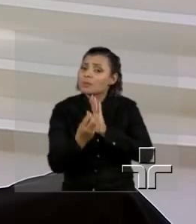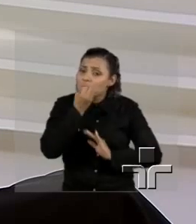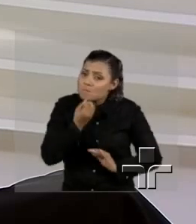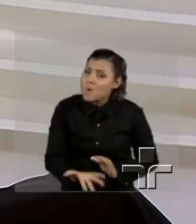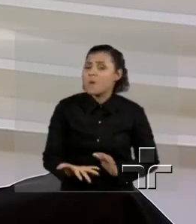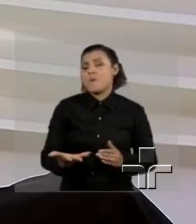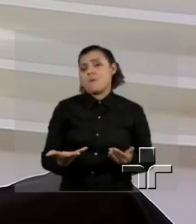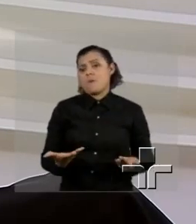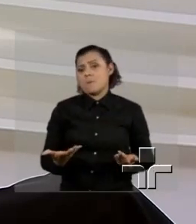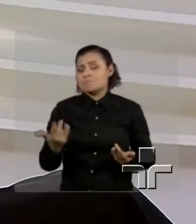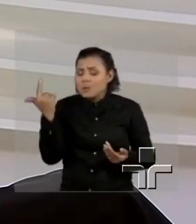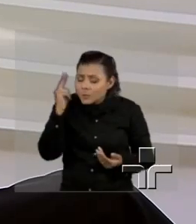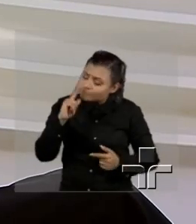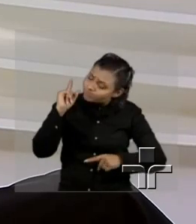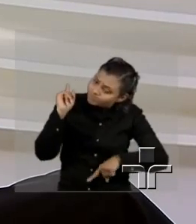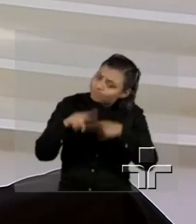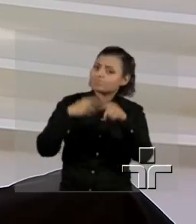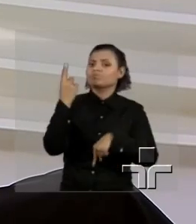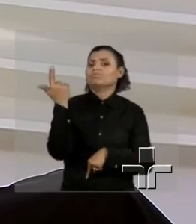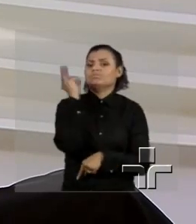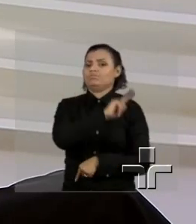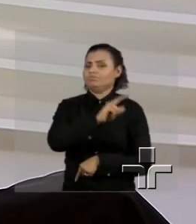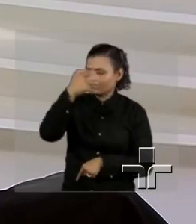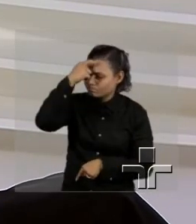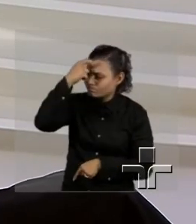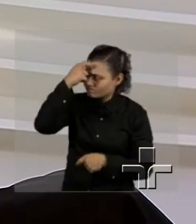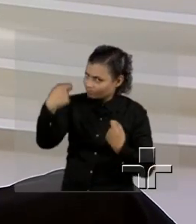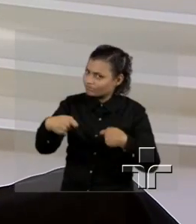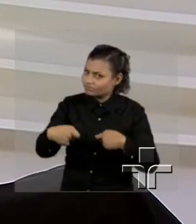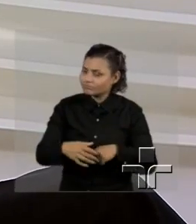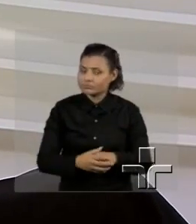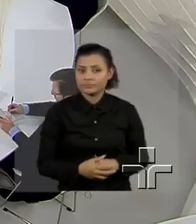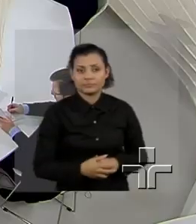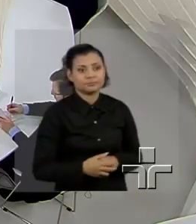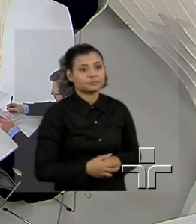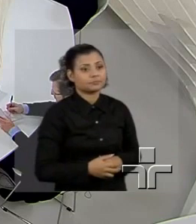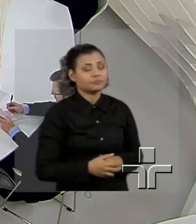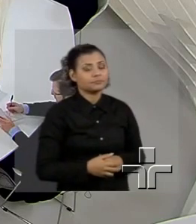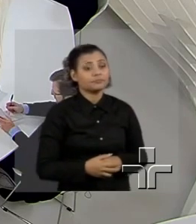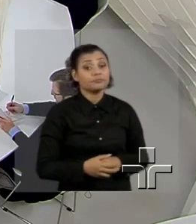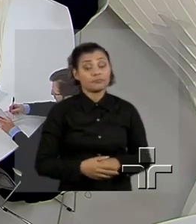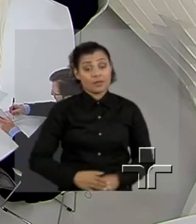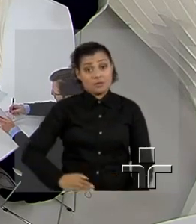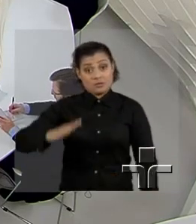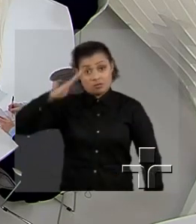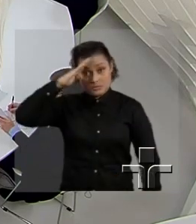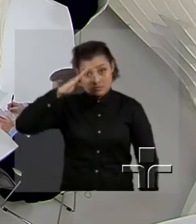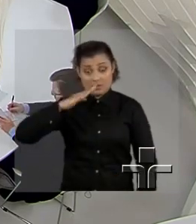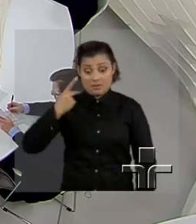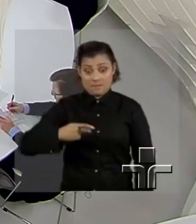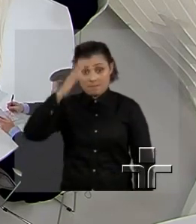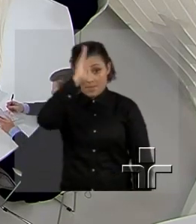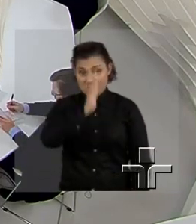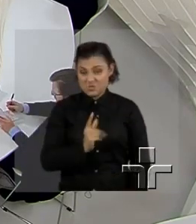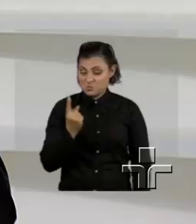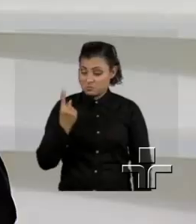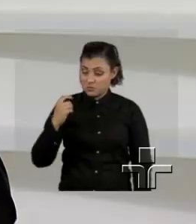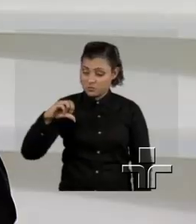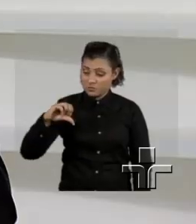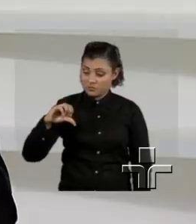esse alinhamento automático? Olha, esse é um ponto que eu acho que teria que ter um pouquinho mais